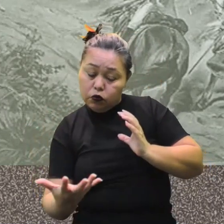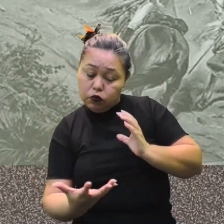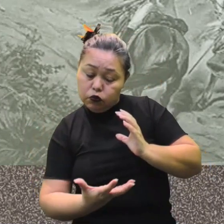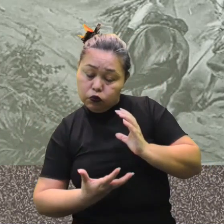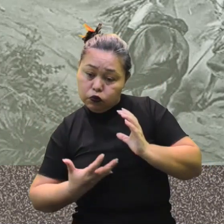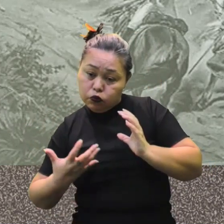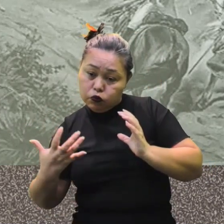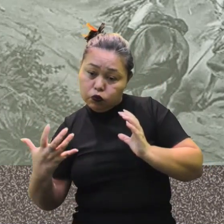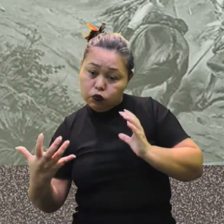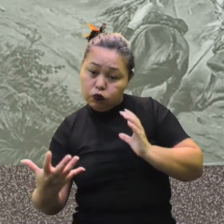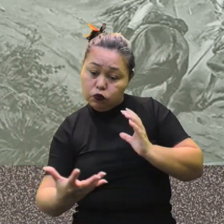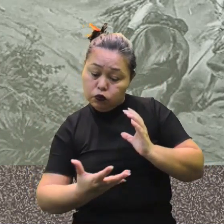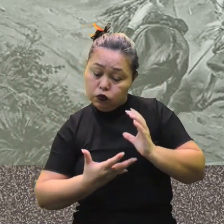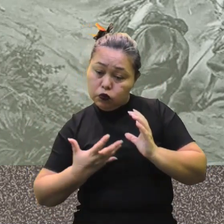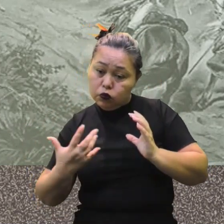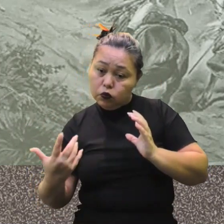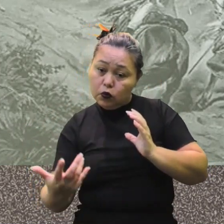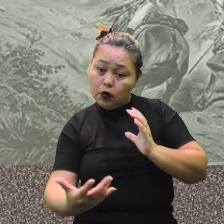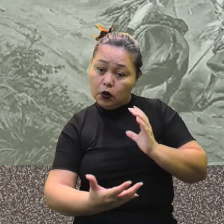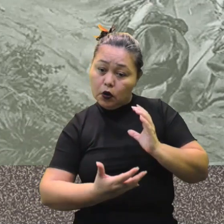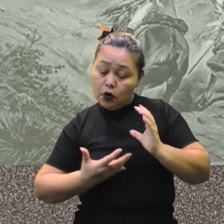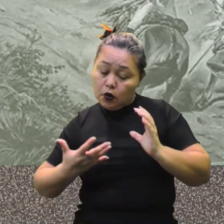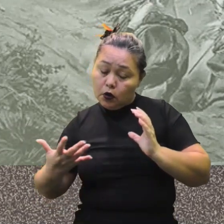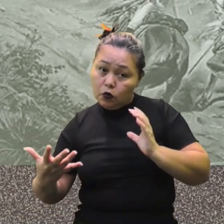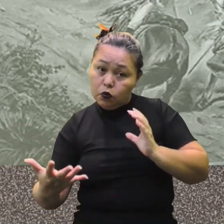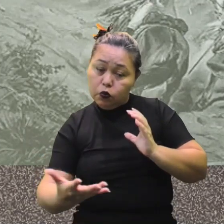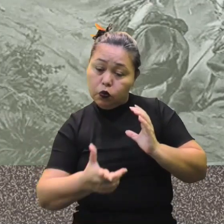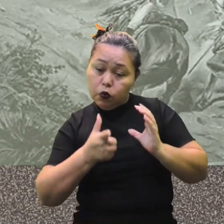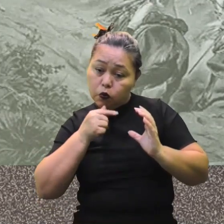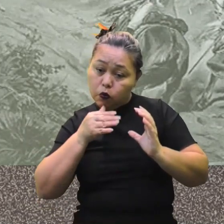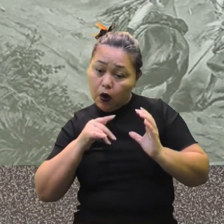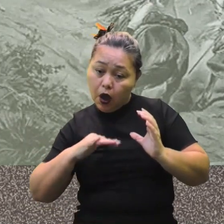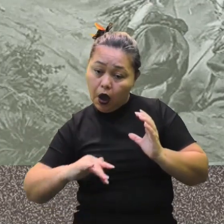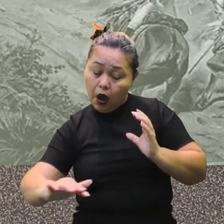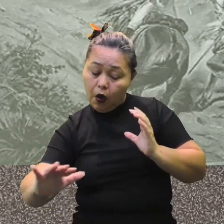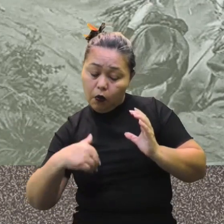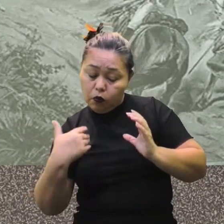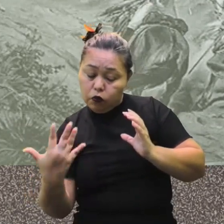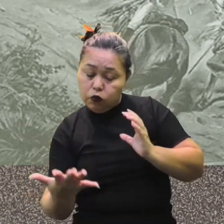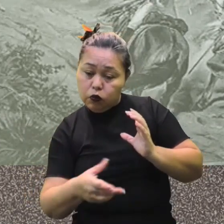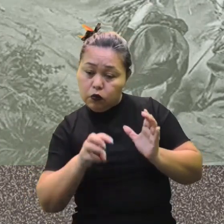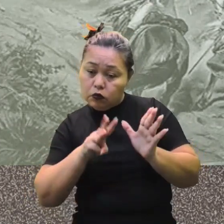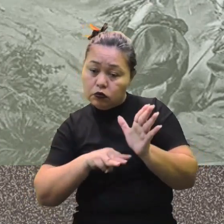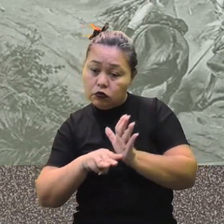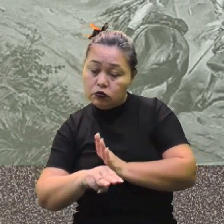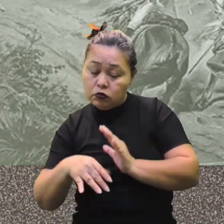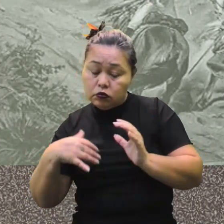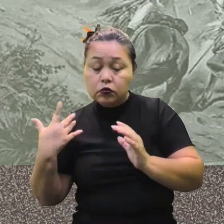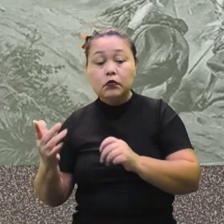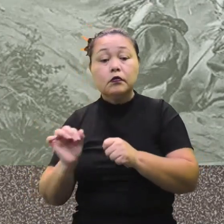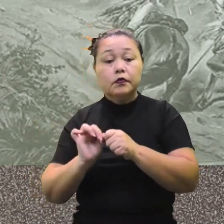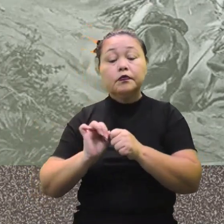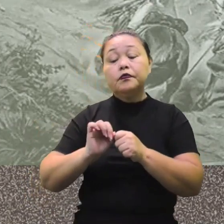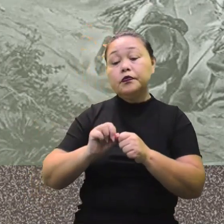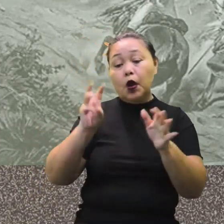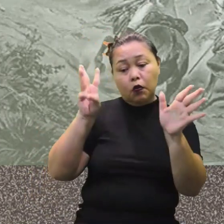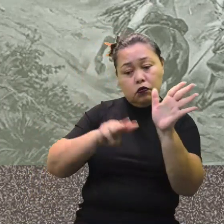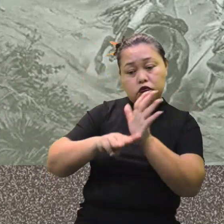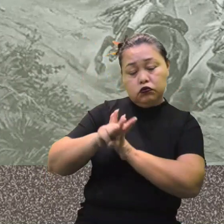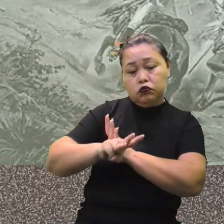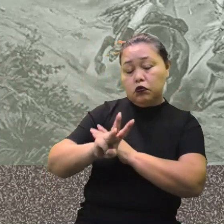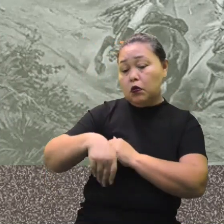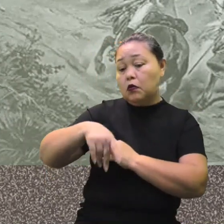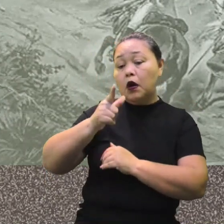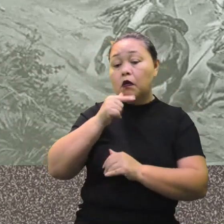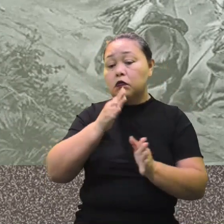elas utilizam a correnteza do Rio Madeira. O Rio Madeira aí, que é um